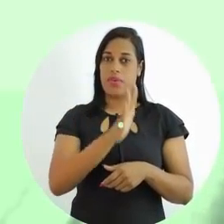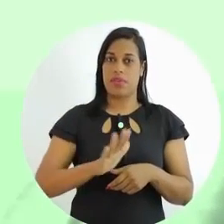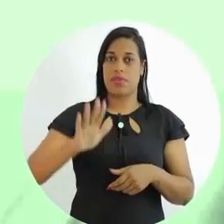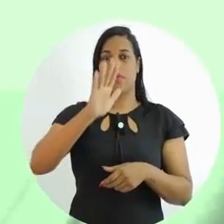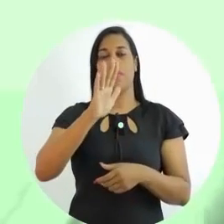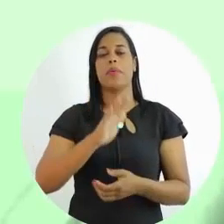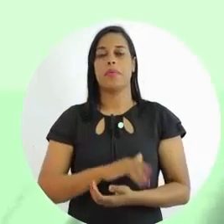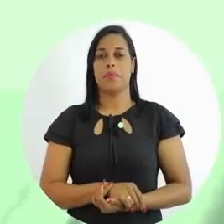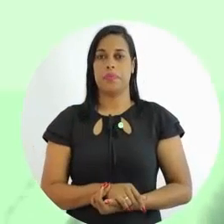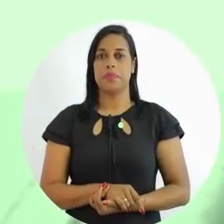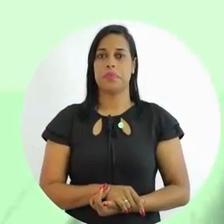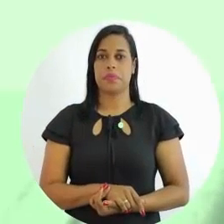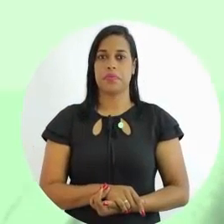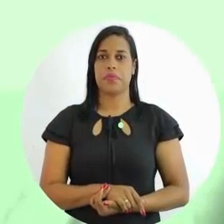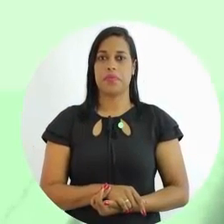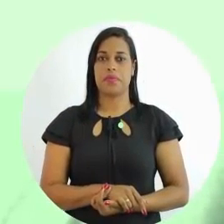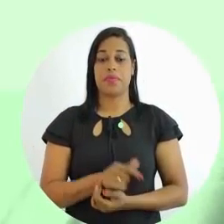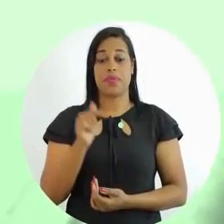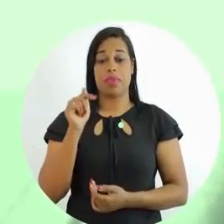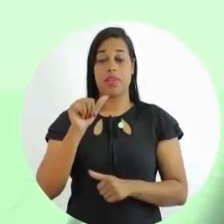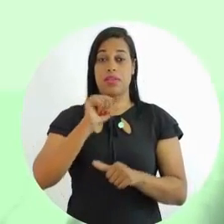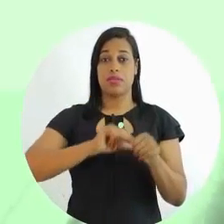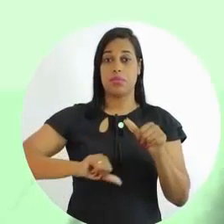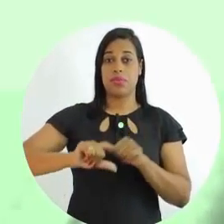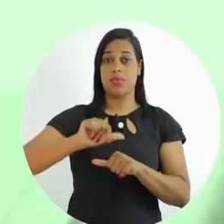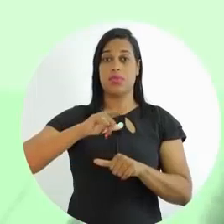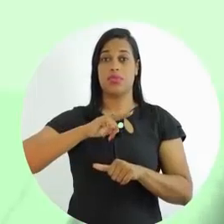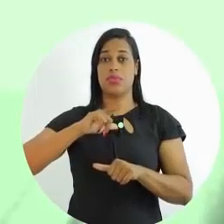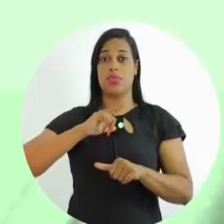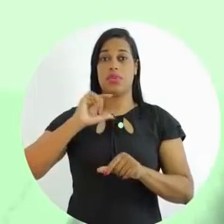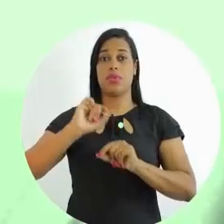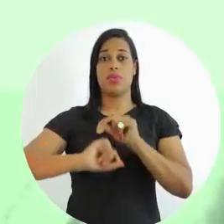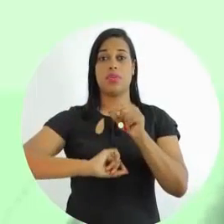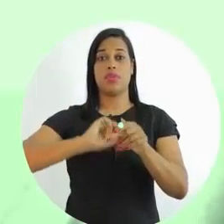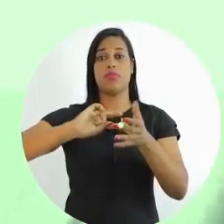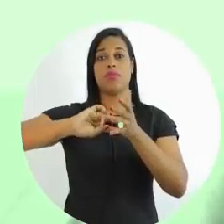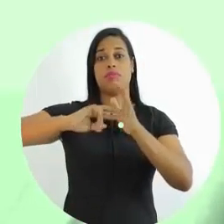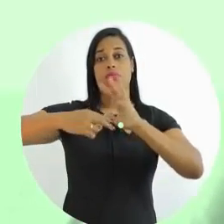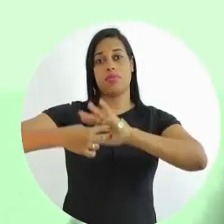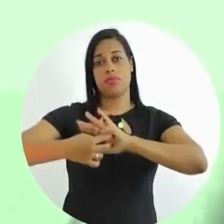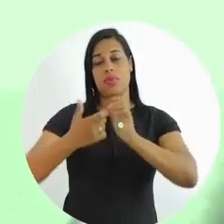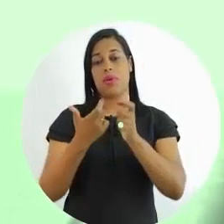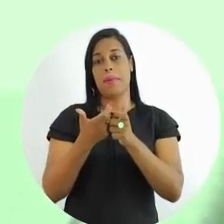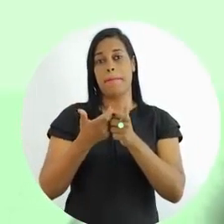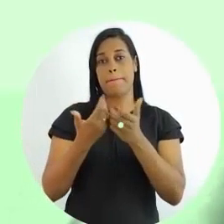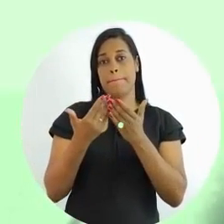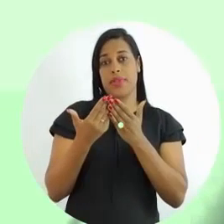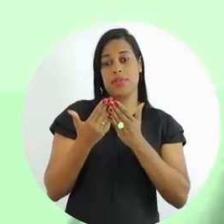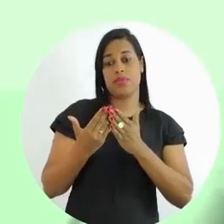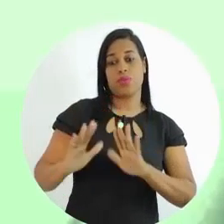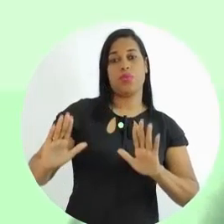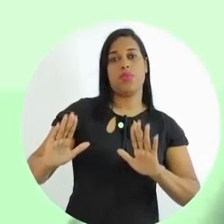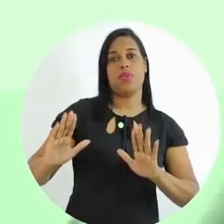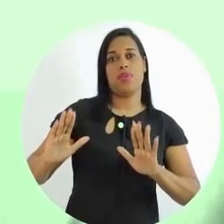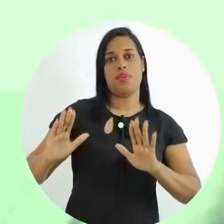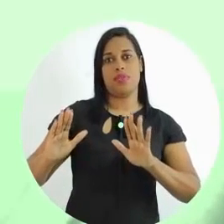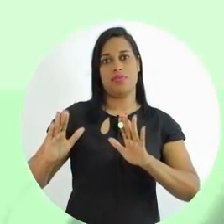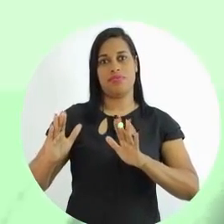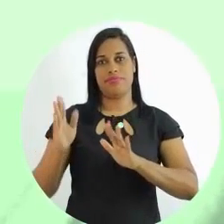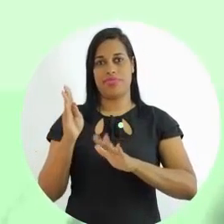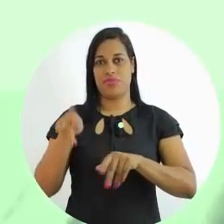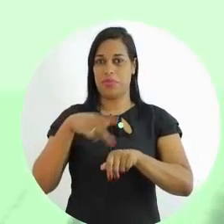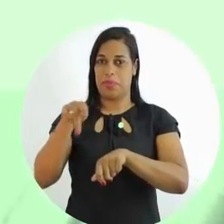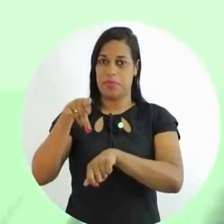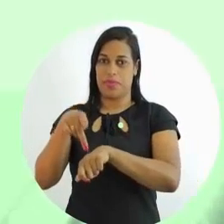solo brasileiro. Entre essas mudanças, a gente tem uma que é significativa, que é a abertura dos portos às